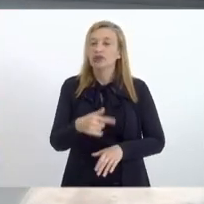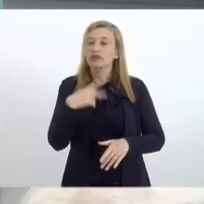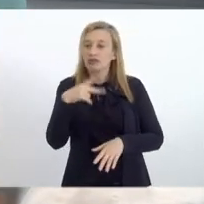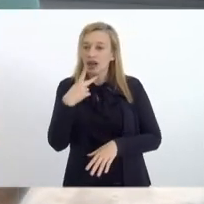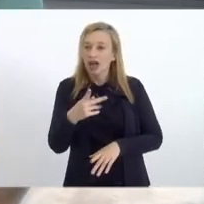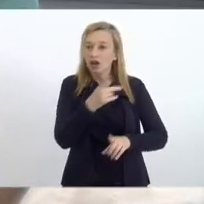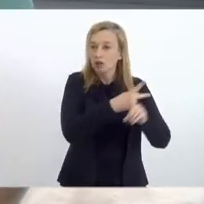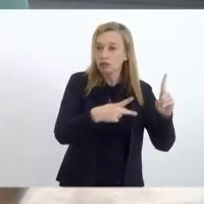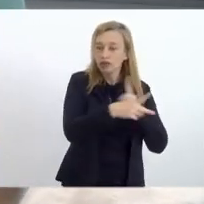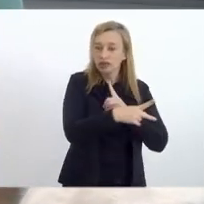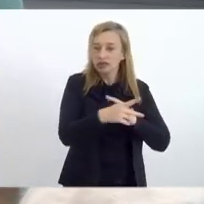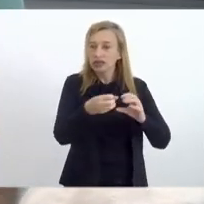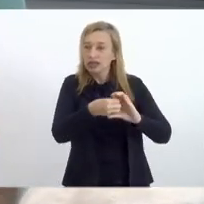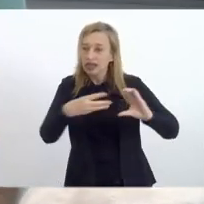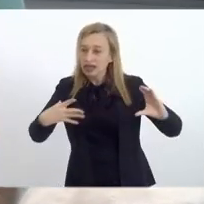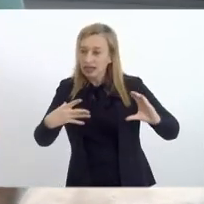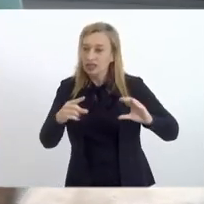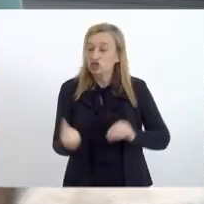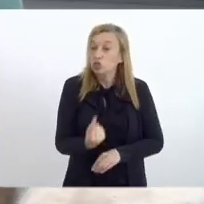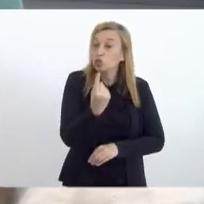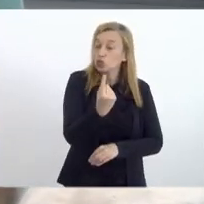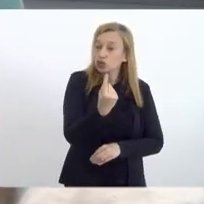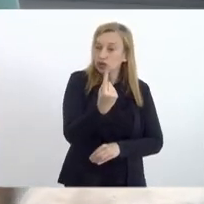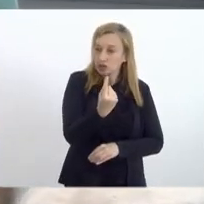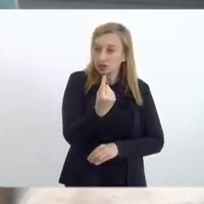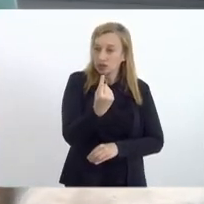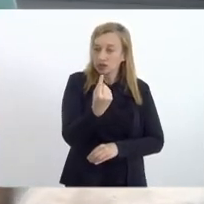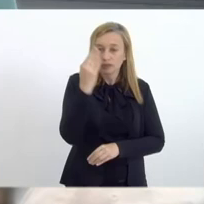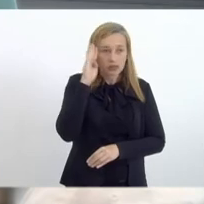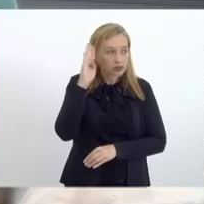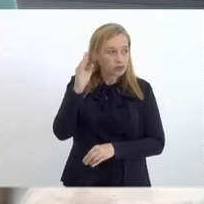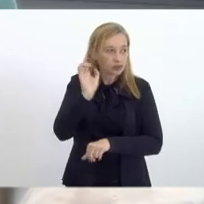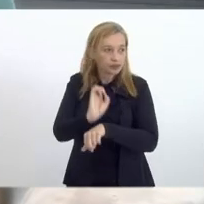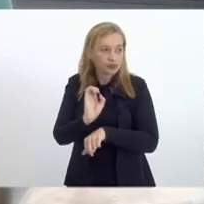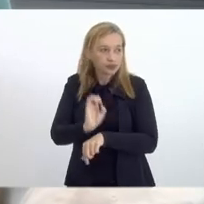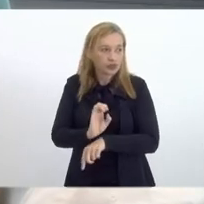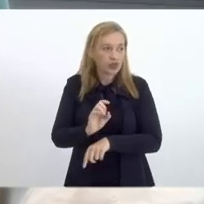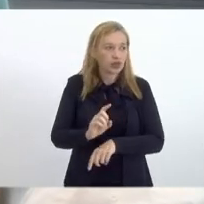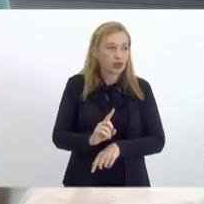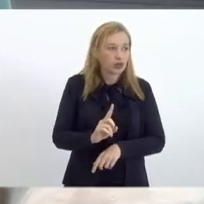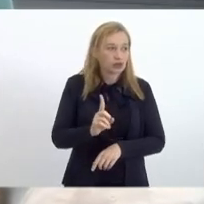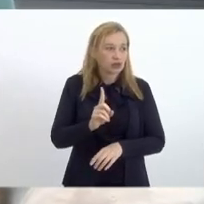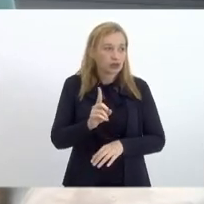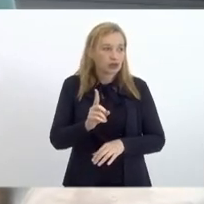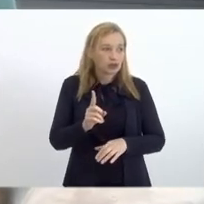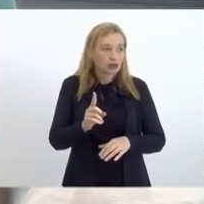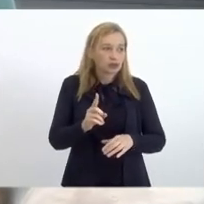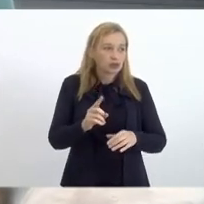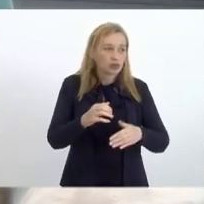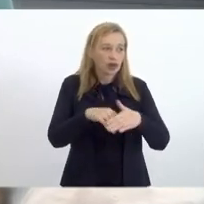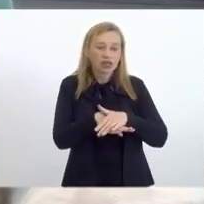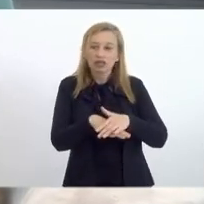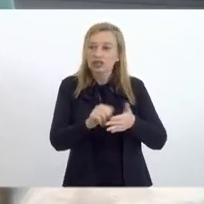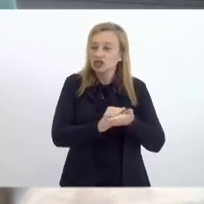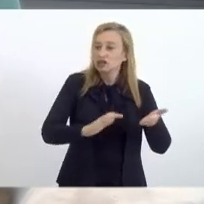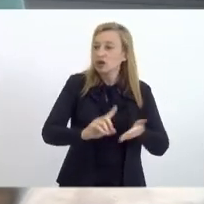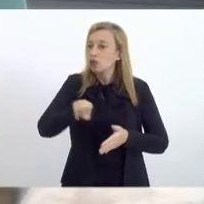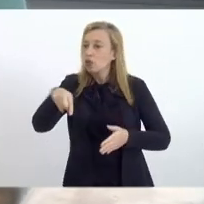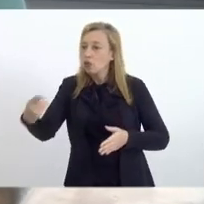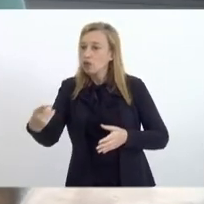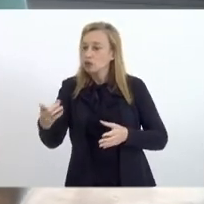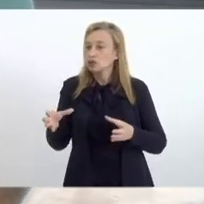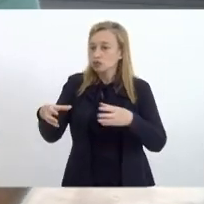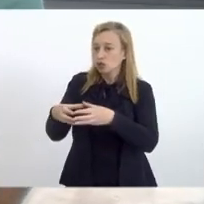o Rio Previdência possui características únicas e essenciais no Estado, não guardando paralelo em suas atividades com nenhum outro órgão da